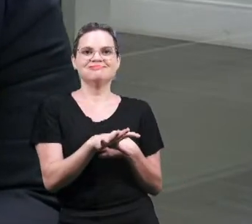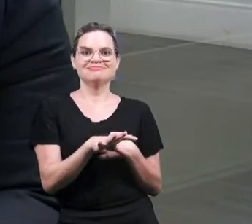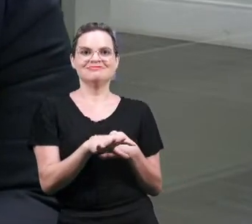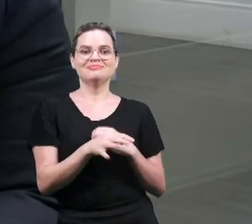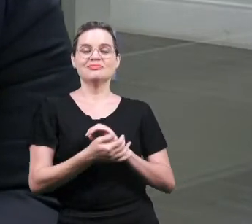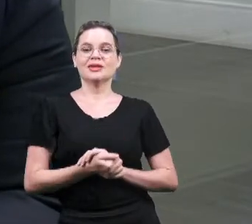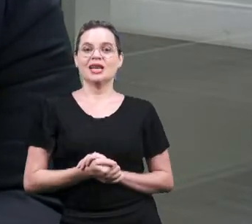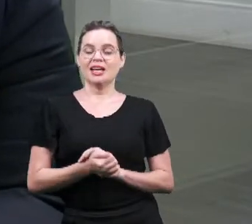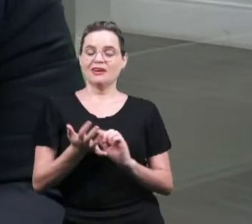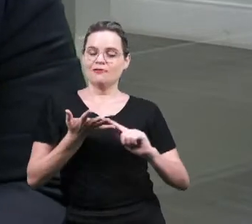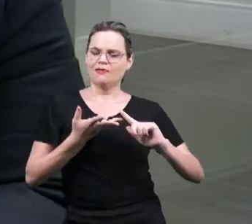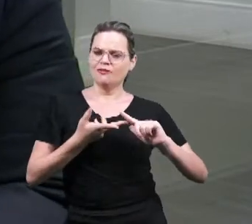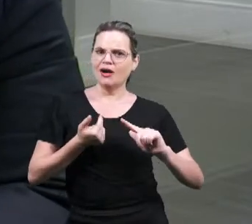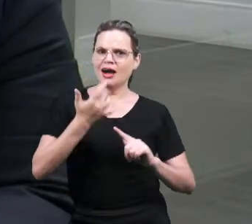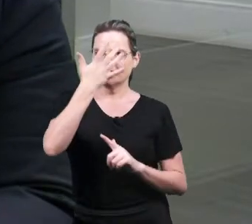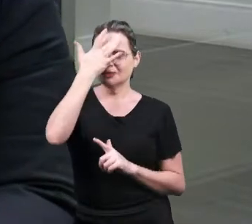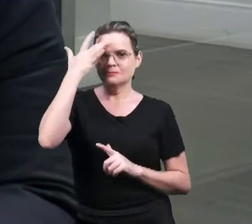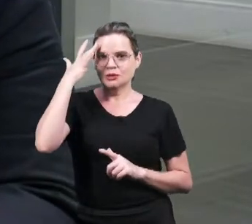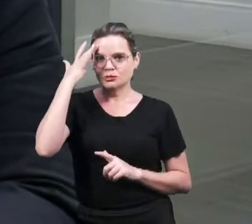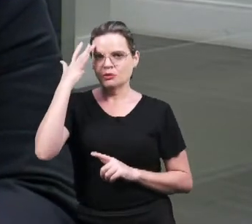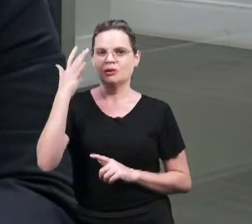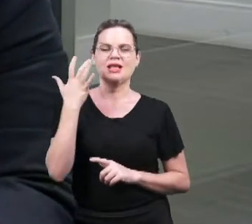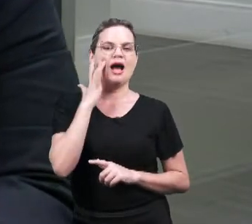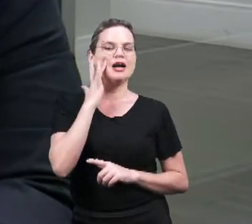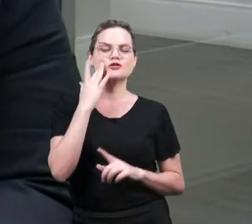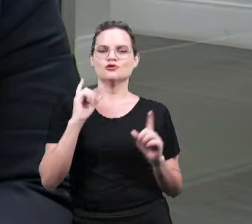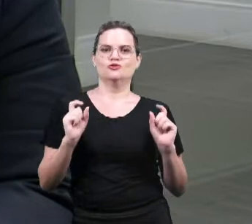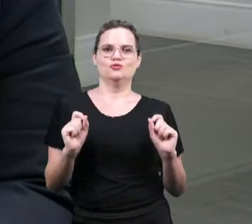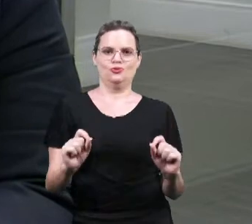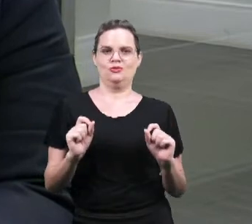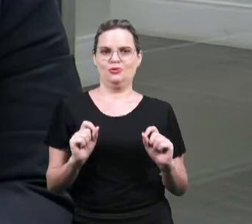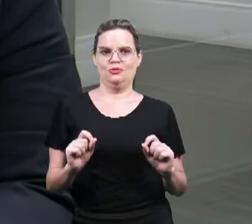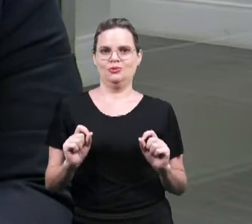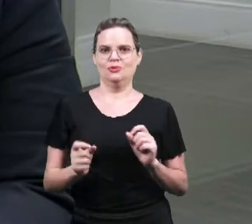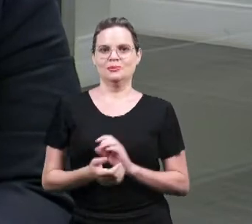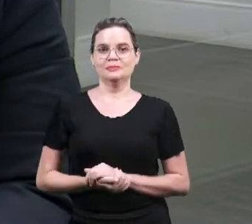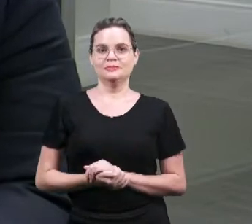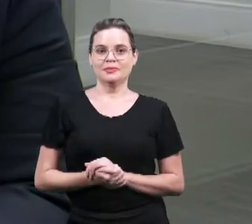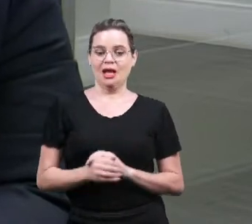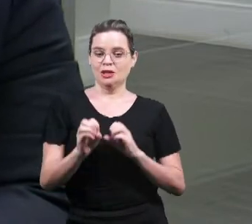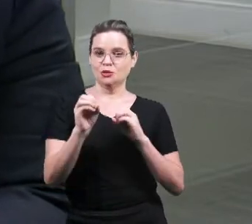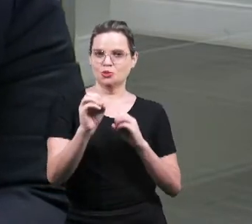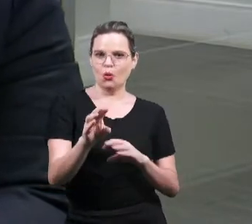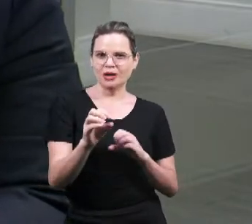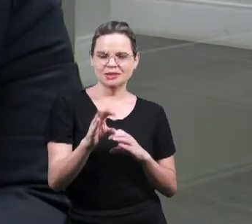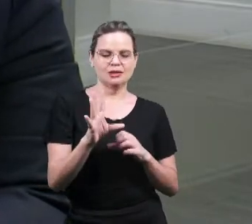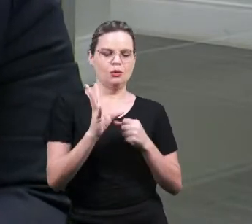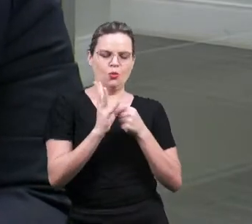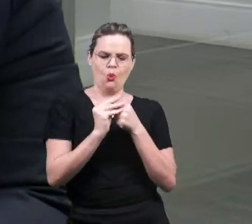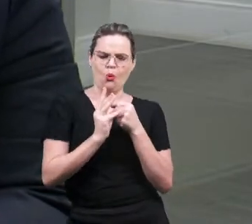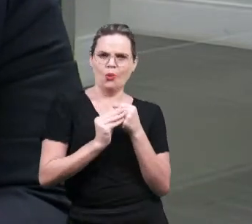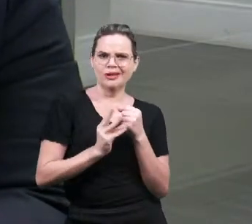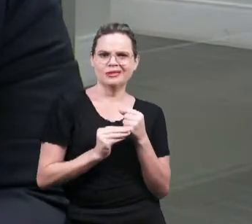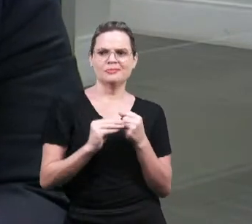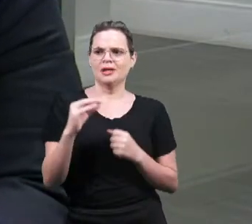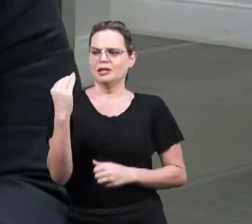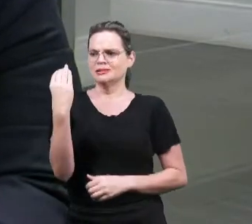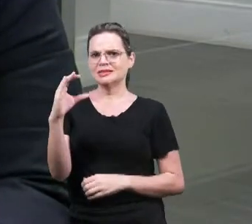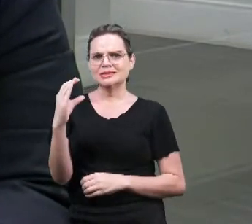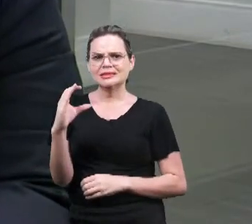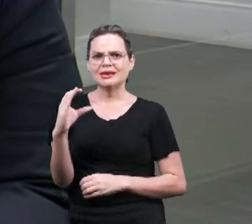pessoas têm a equivocada ideia de que a educação, o conhecimento, né, a